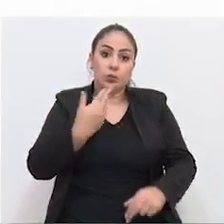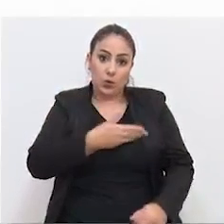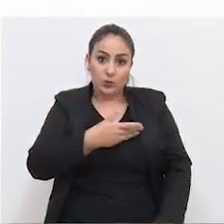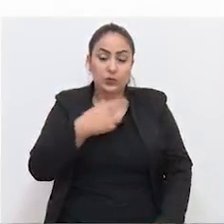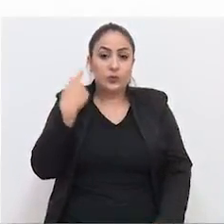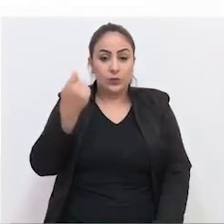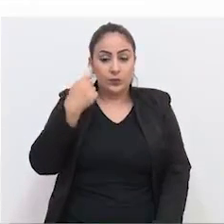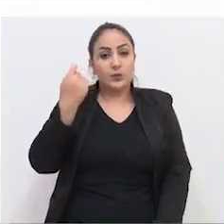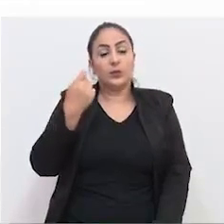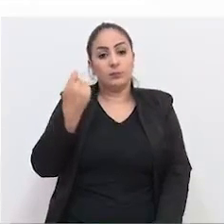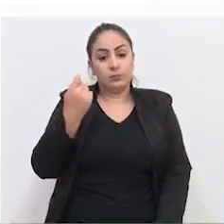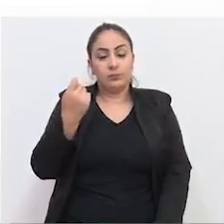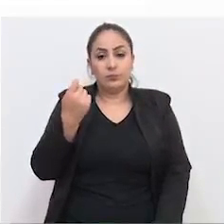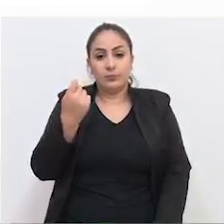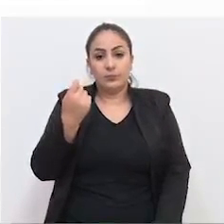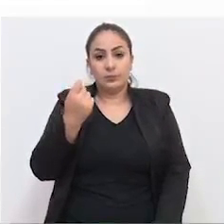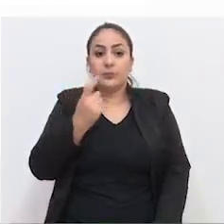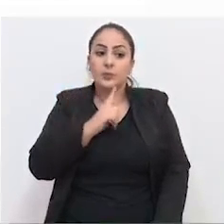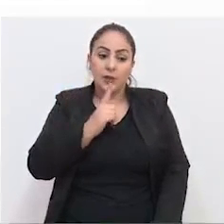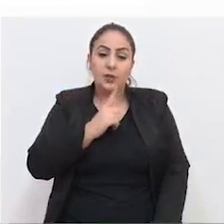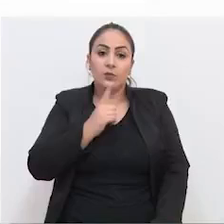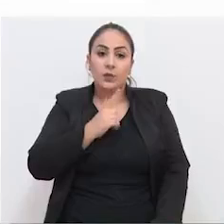nosso resultado do Rio Grande do Sul é bem